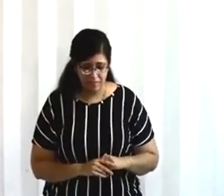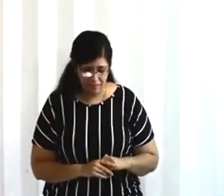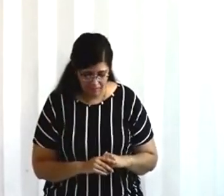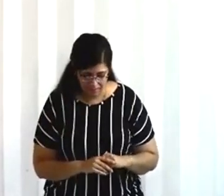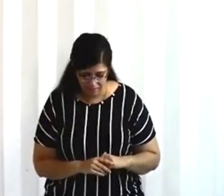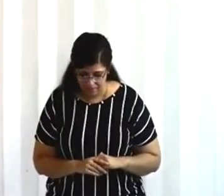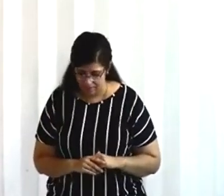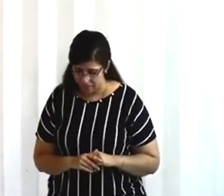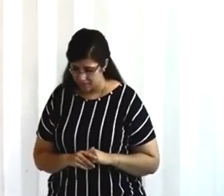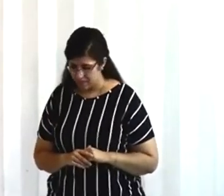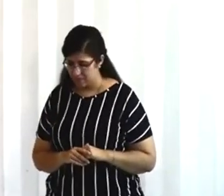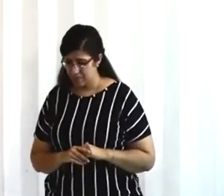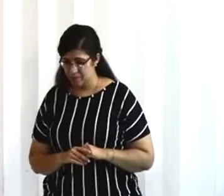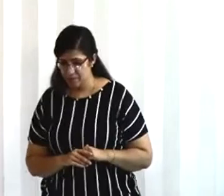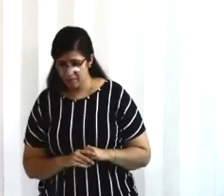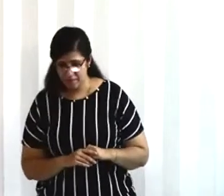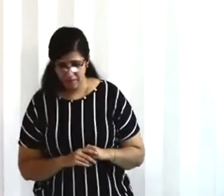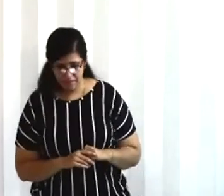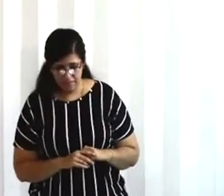o retorno aqui para mim.